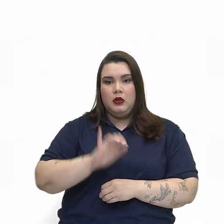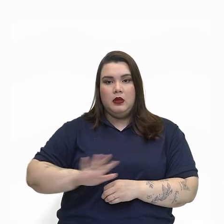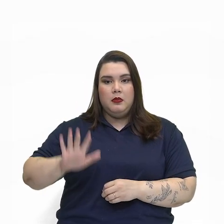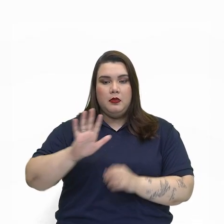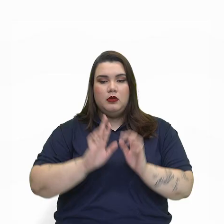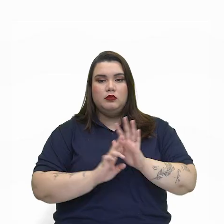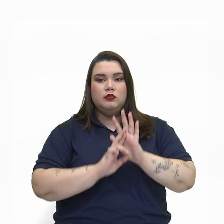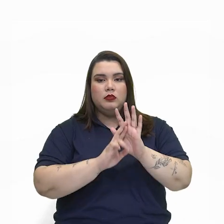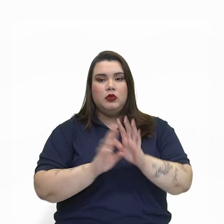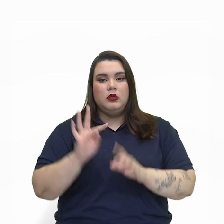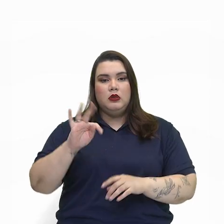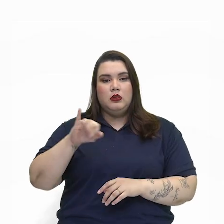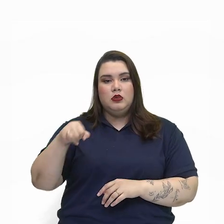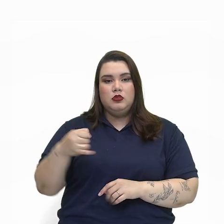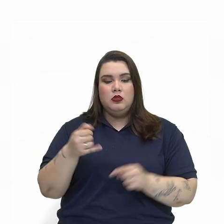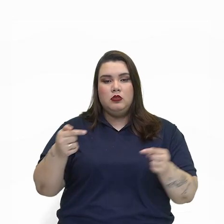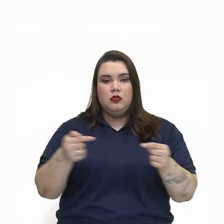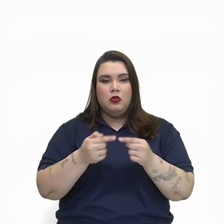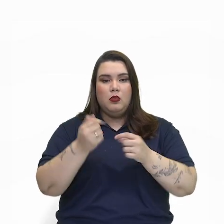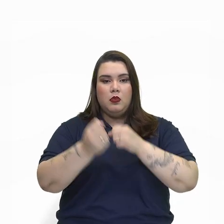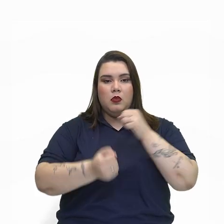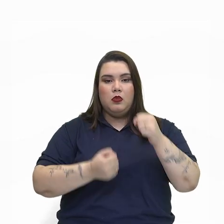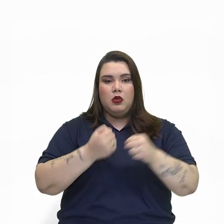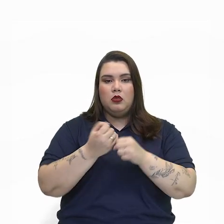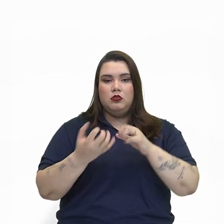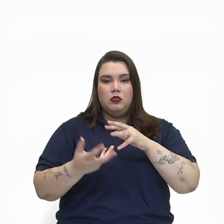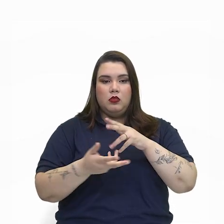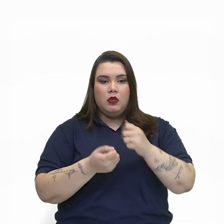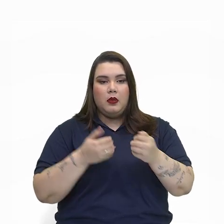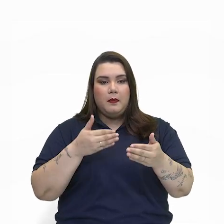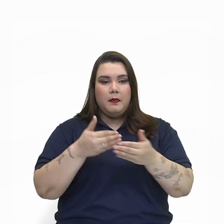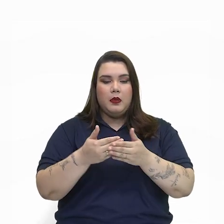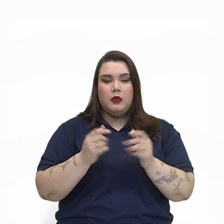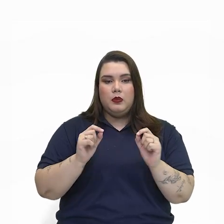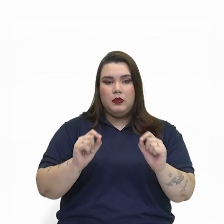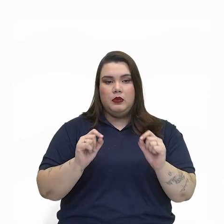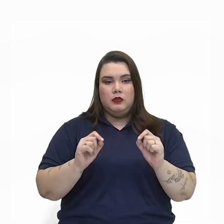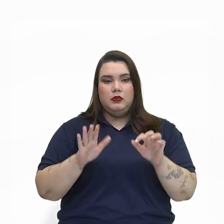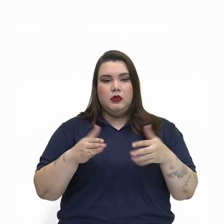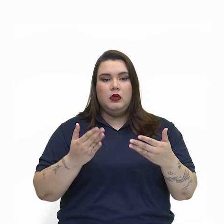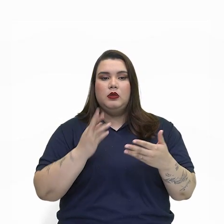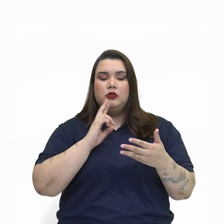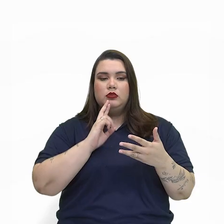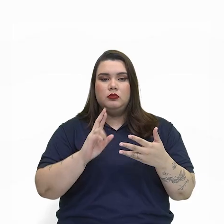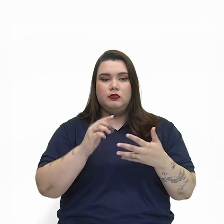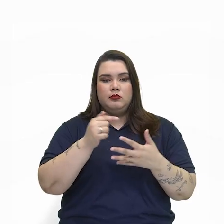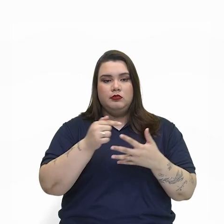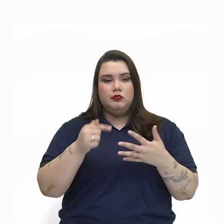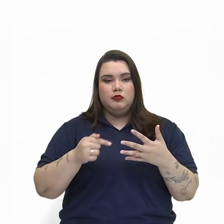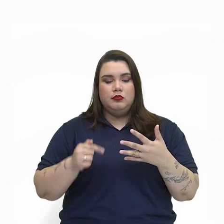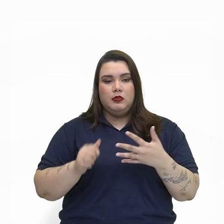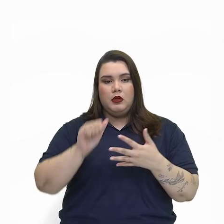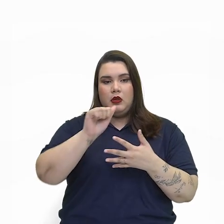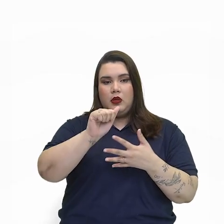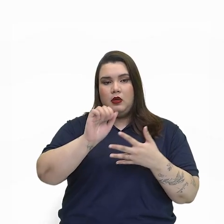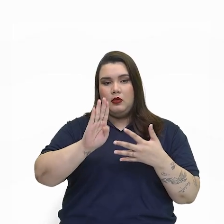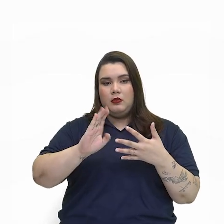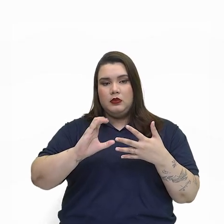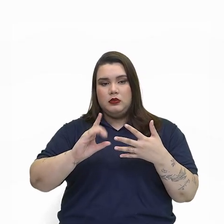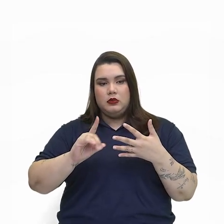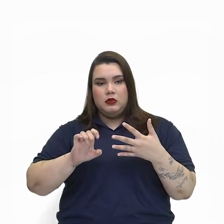acima, o valor de TJ em anos terrestres é mais próximo de. Aí nós temos aí as opções, né, até a letra